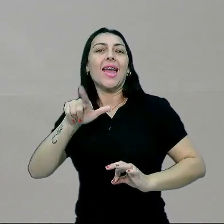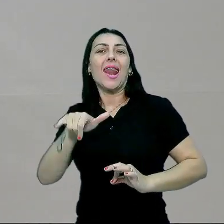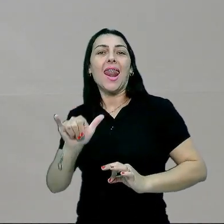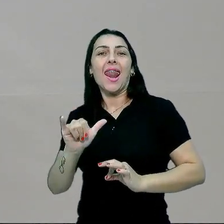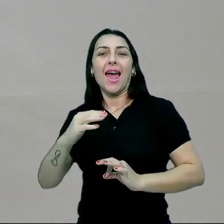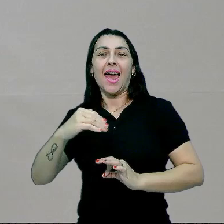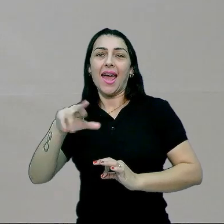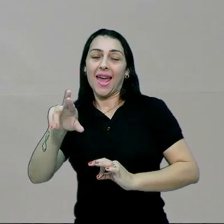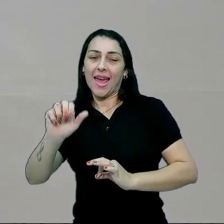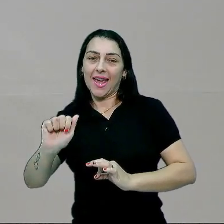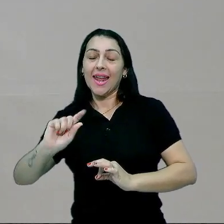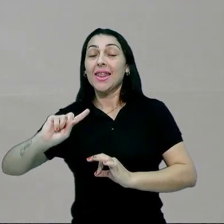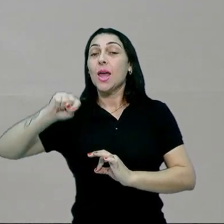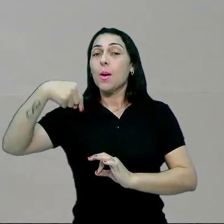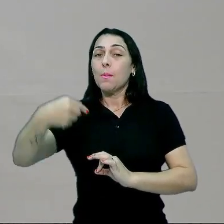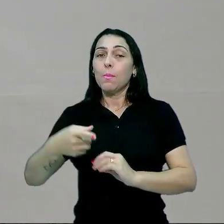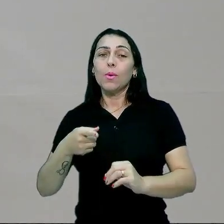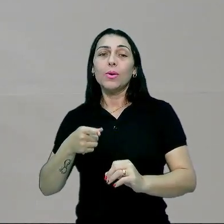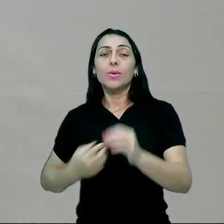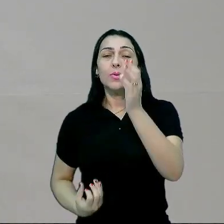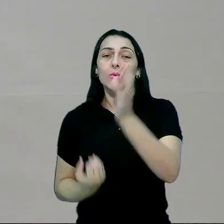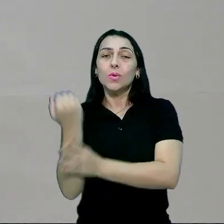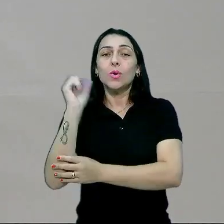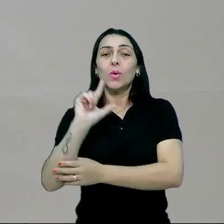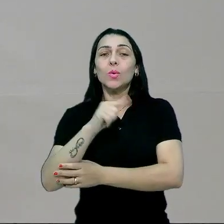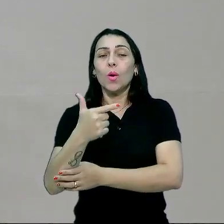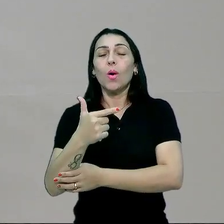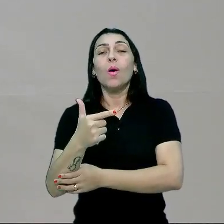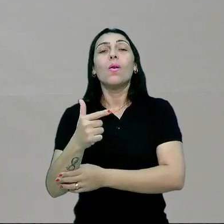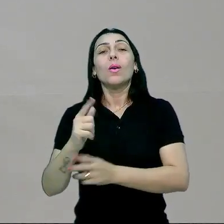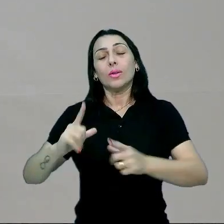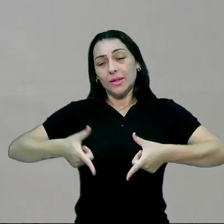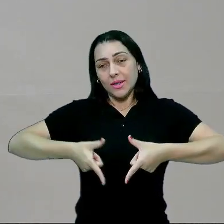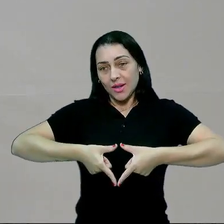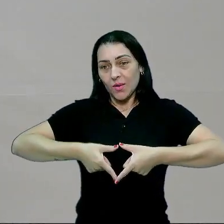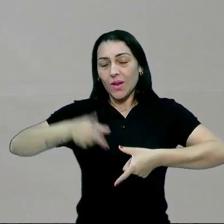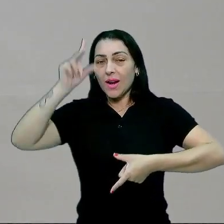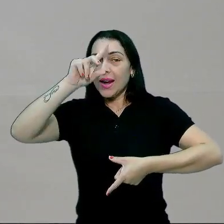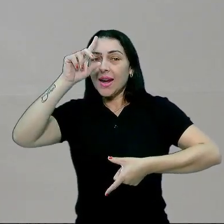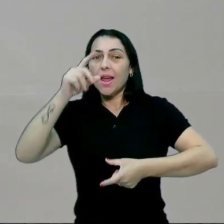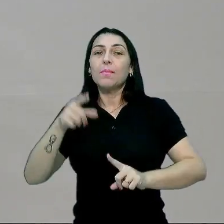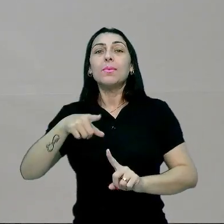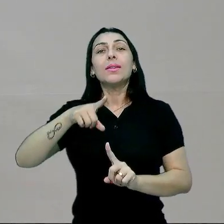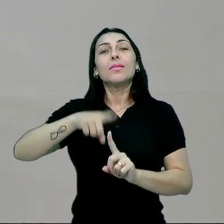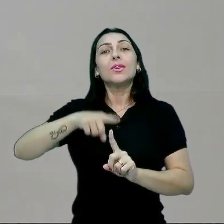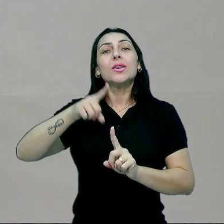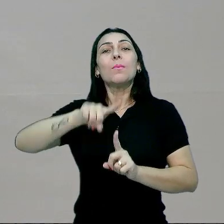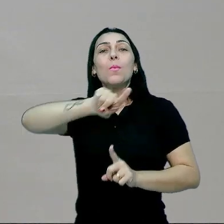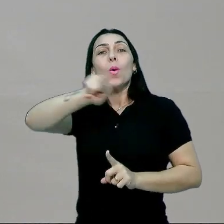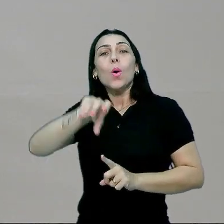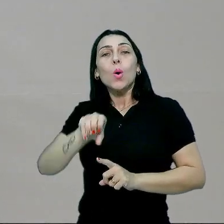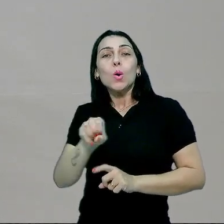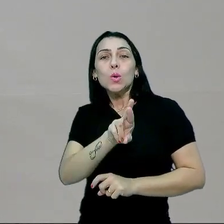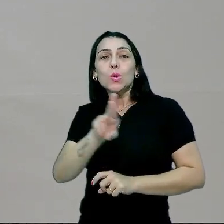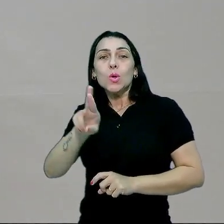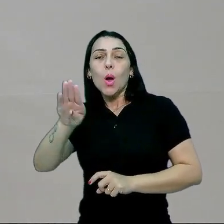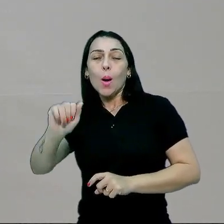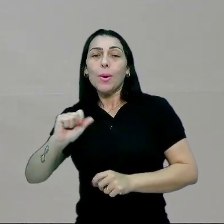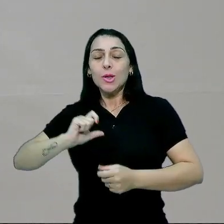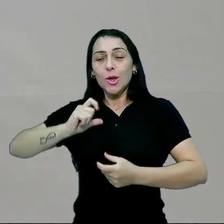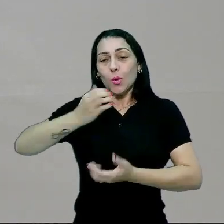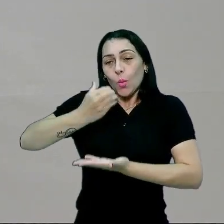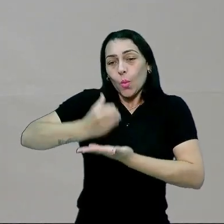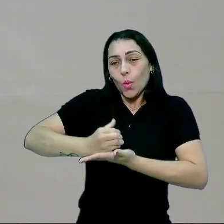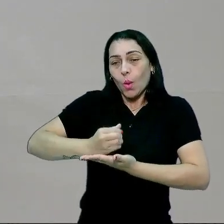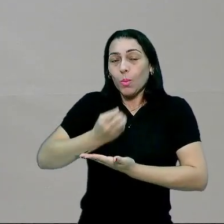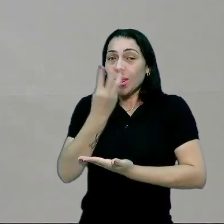Depois apareceu uma um pouco mais extensa, não tanto triangular, ainda me lembro da marca Zorba, vinha até num potinho, num copinho,